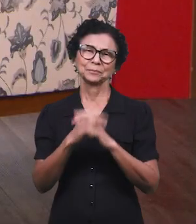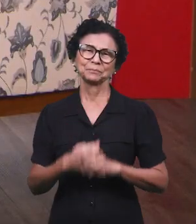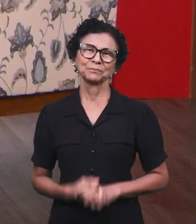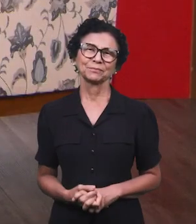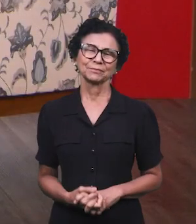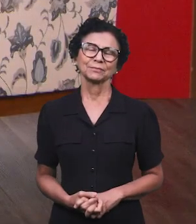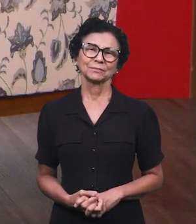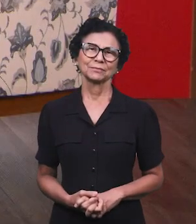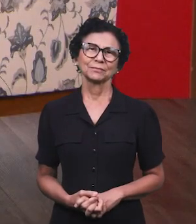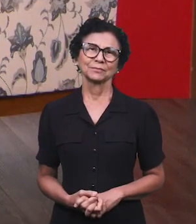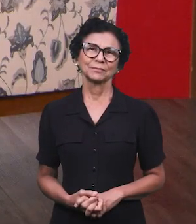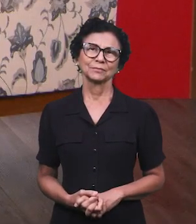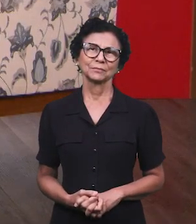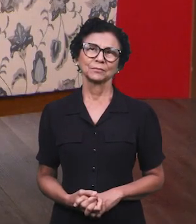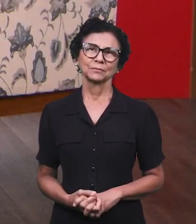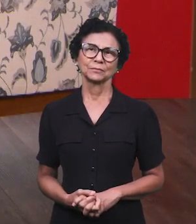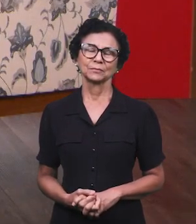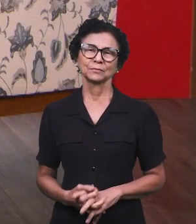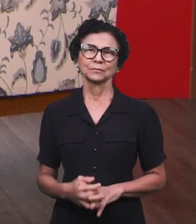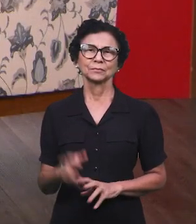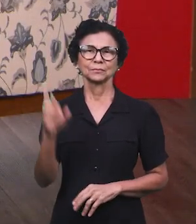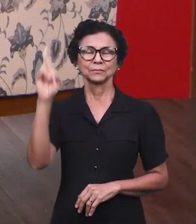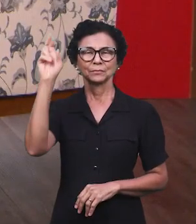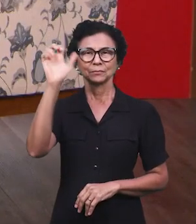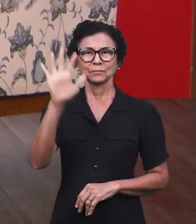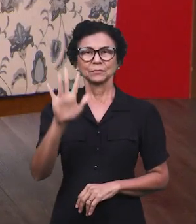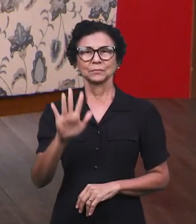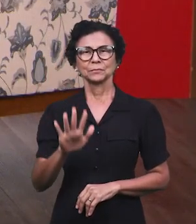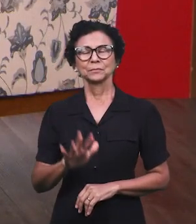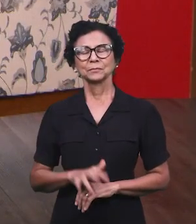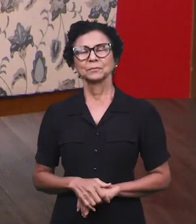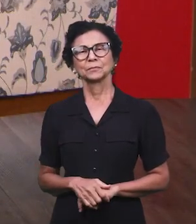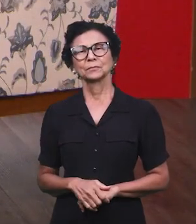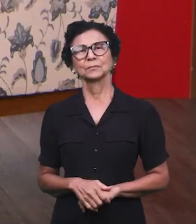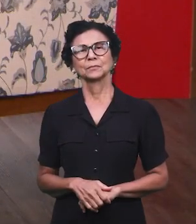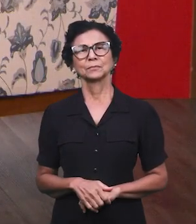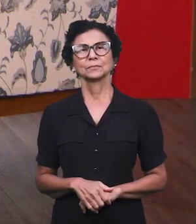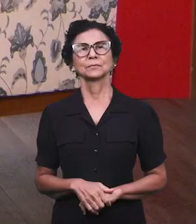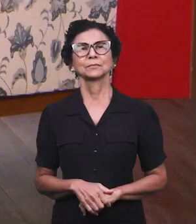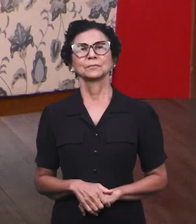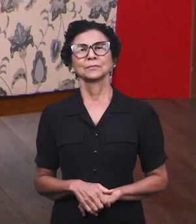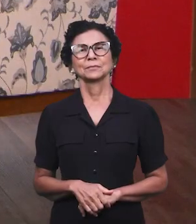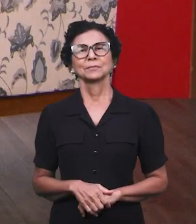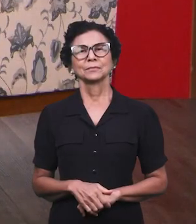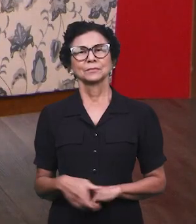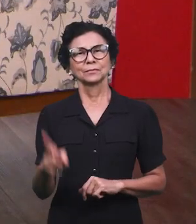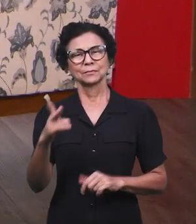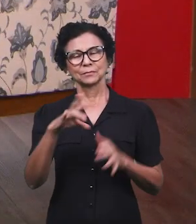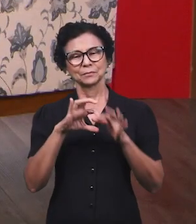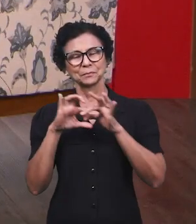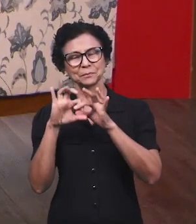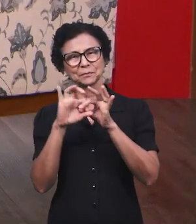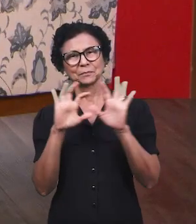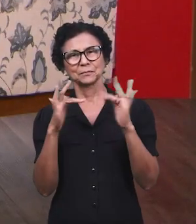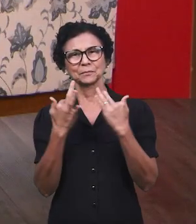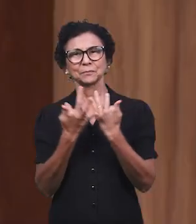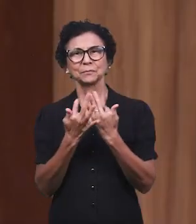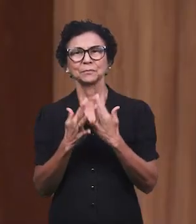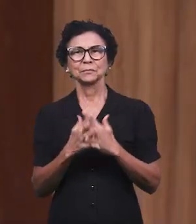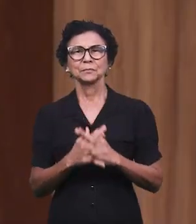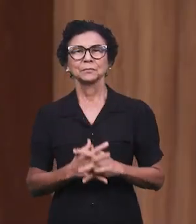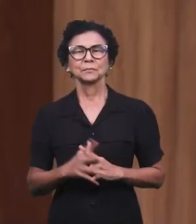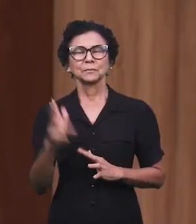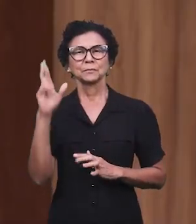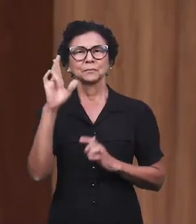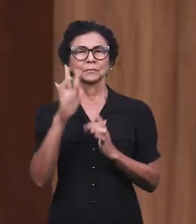esperança. Amém? Que o Senhor nos abençoe e que possamos encontrar essa harmonia dentro das famílias.